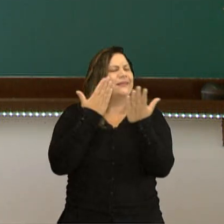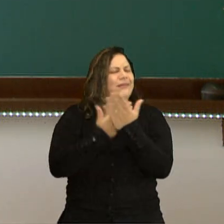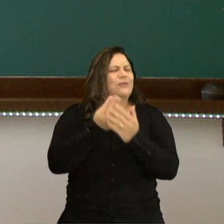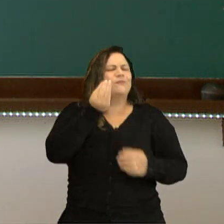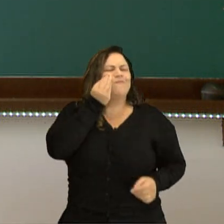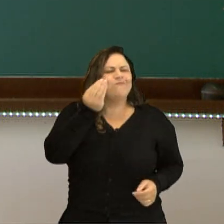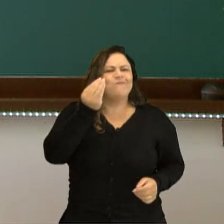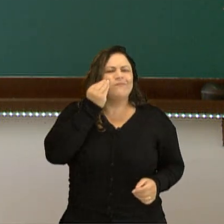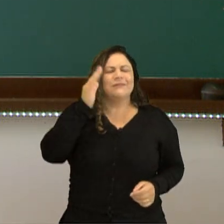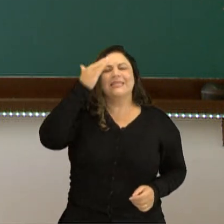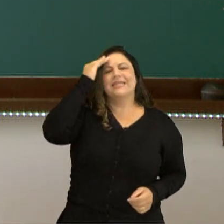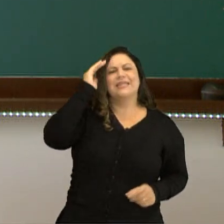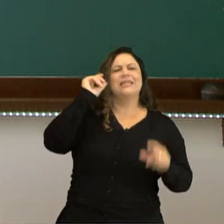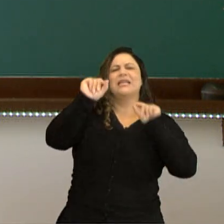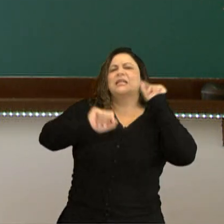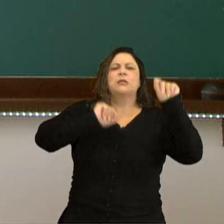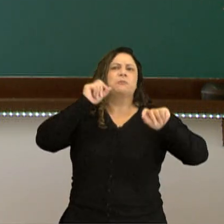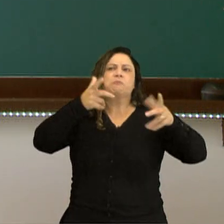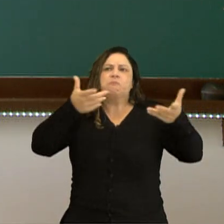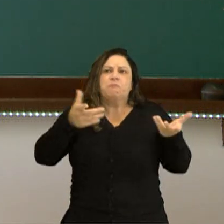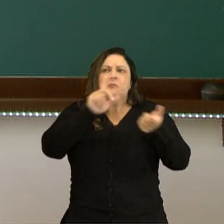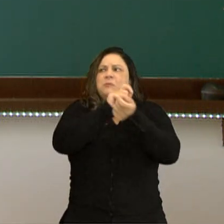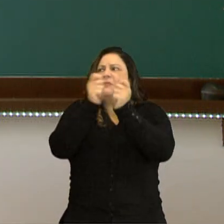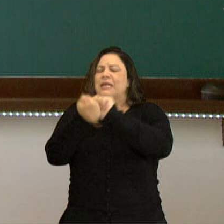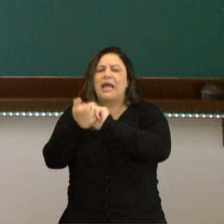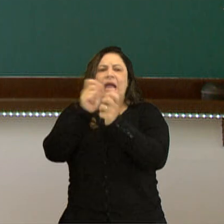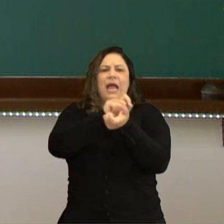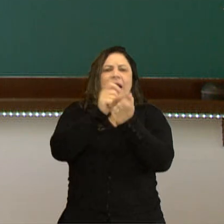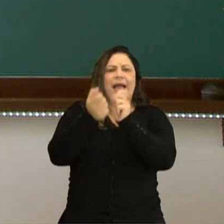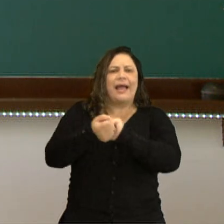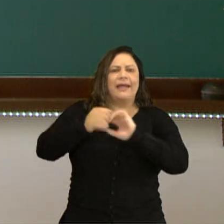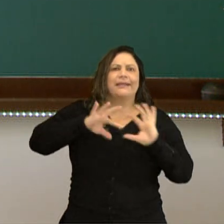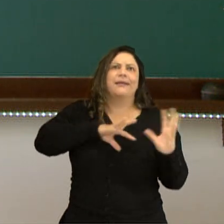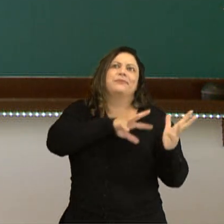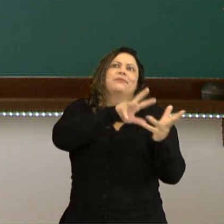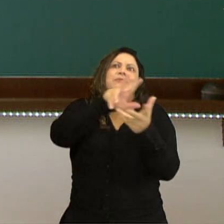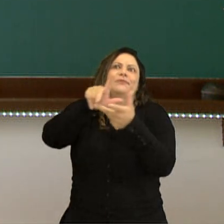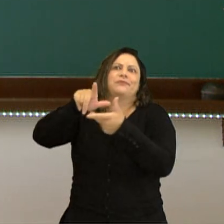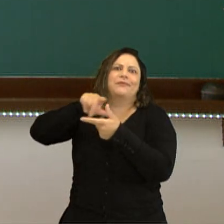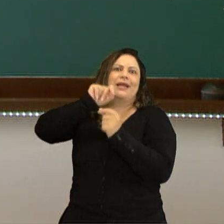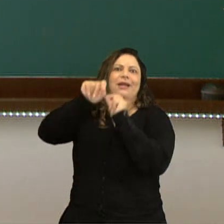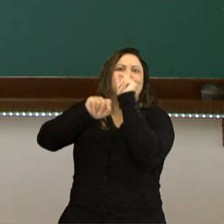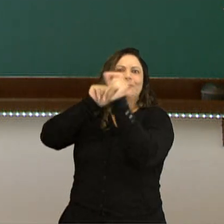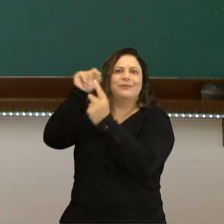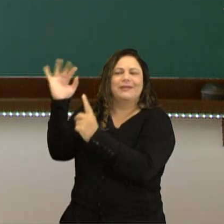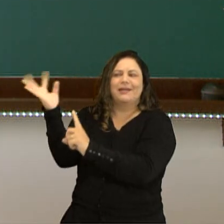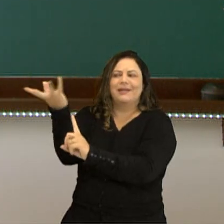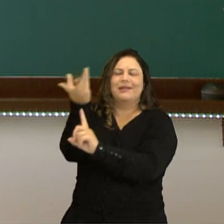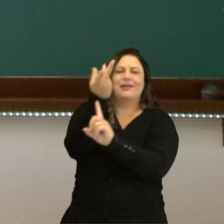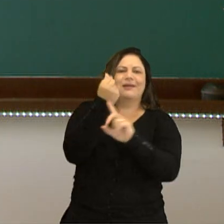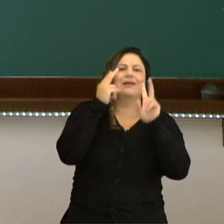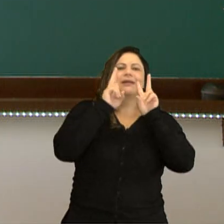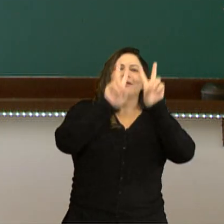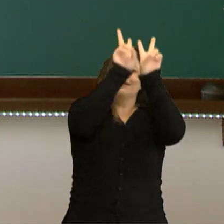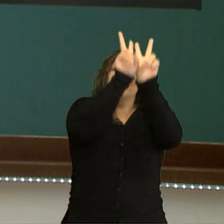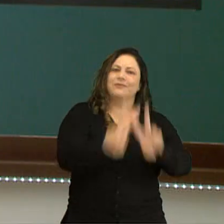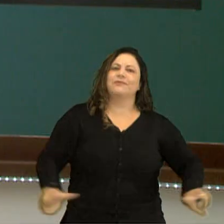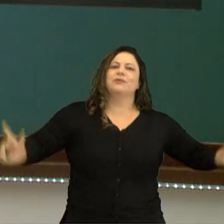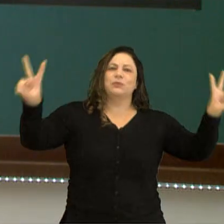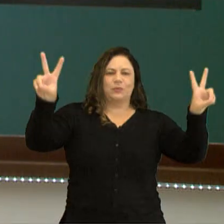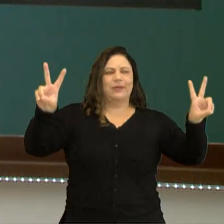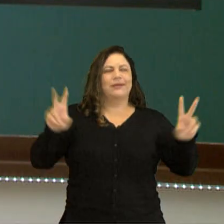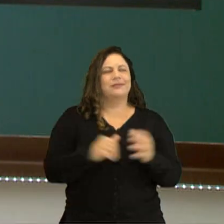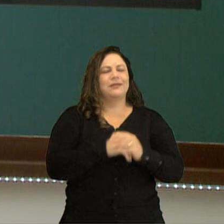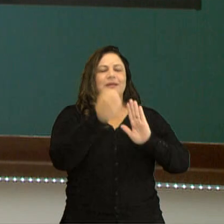tentando entender aonde você se encaixa no universo das artes visuais? Pois é, no século